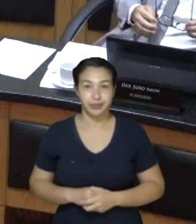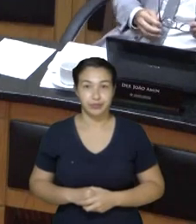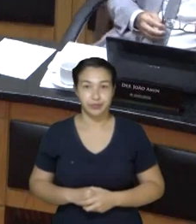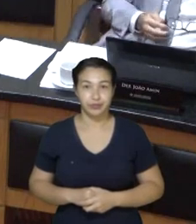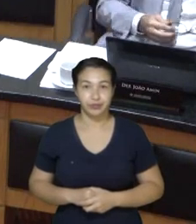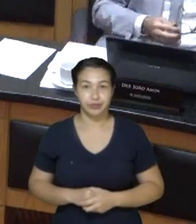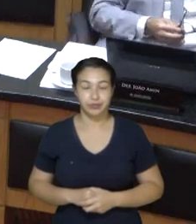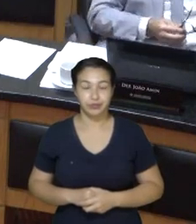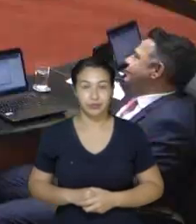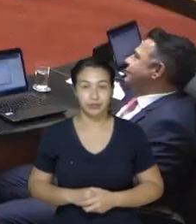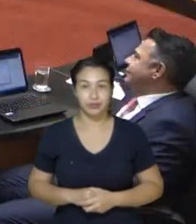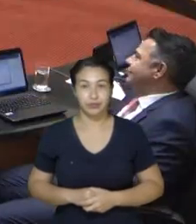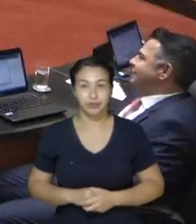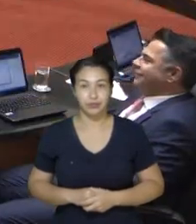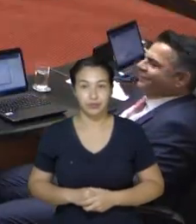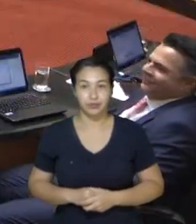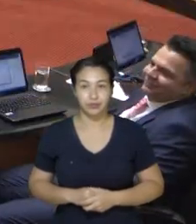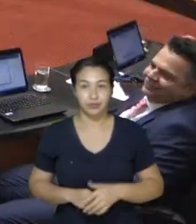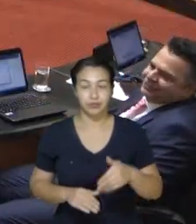1.